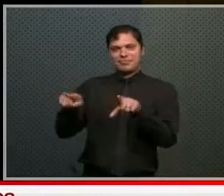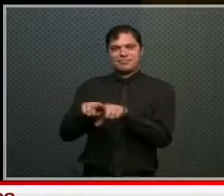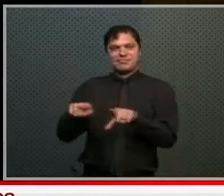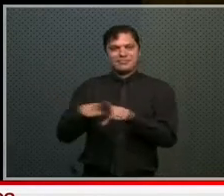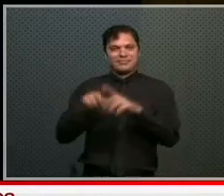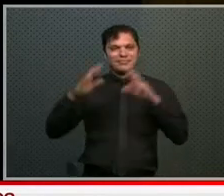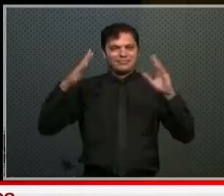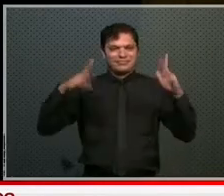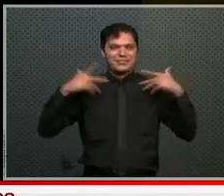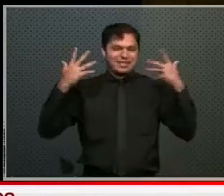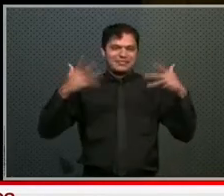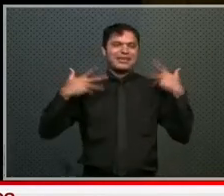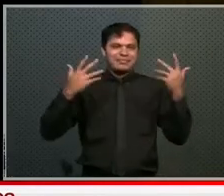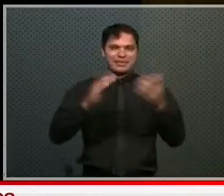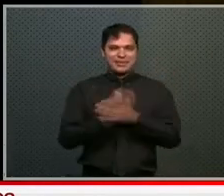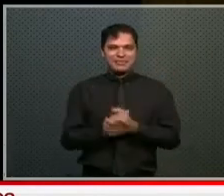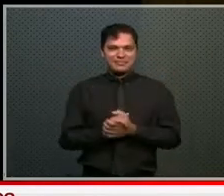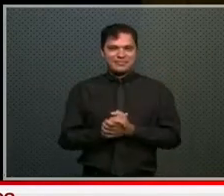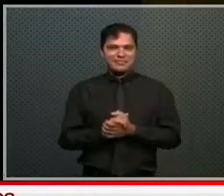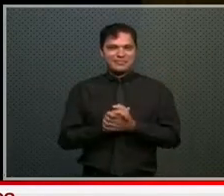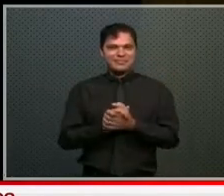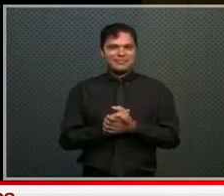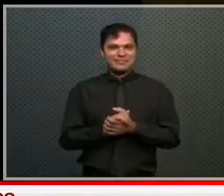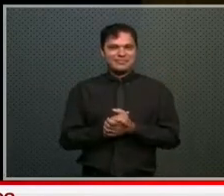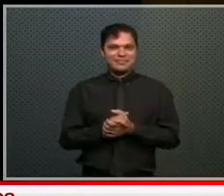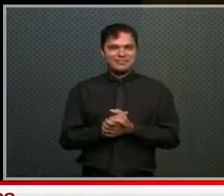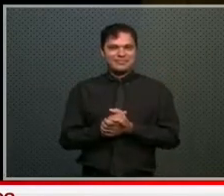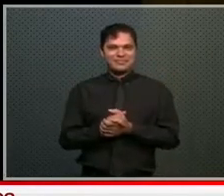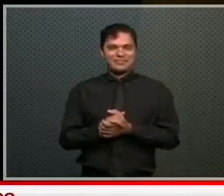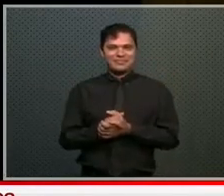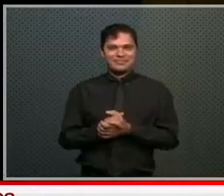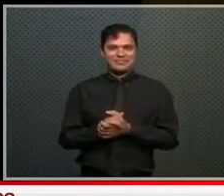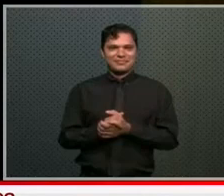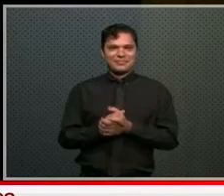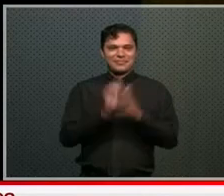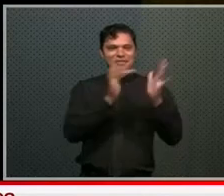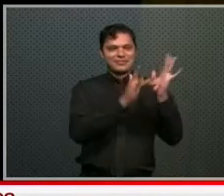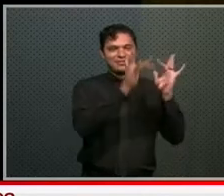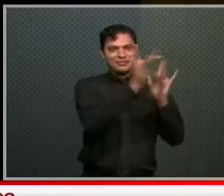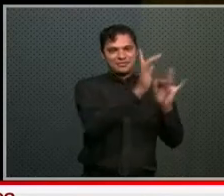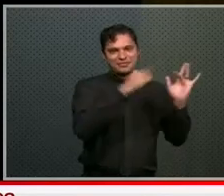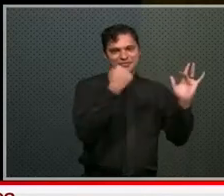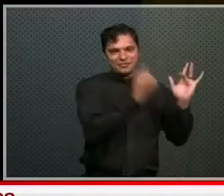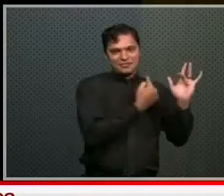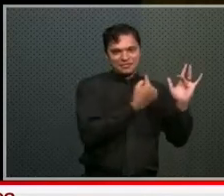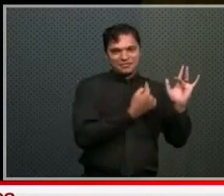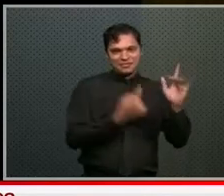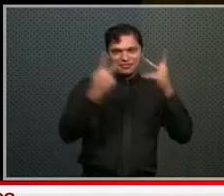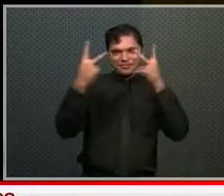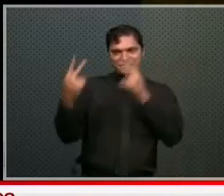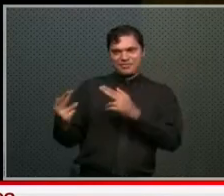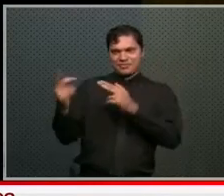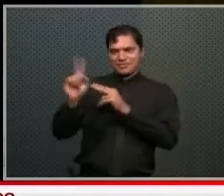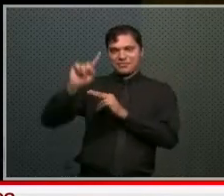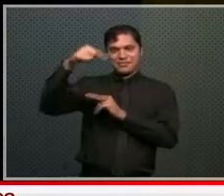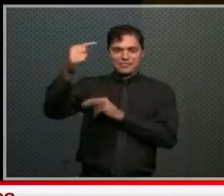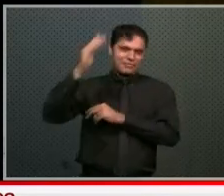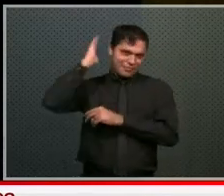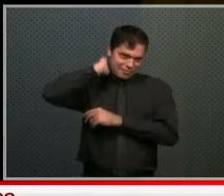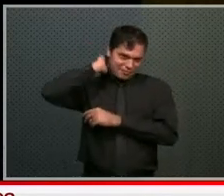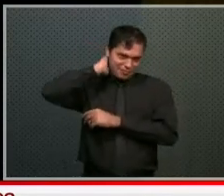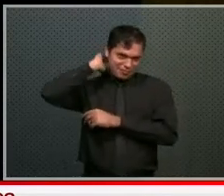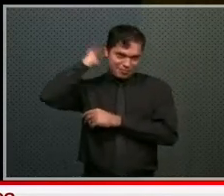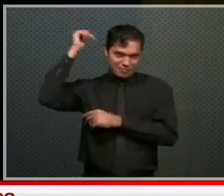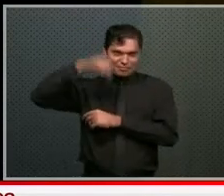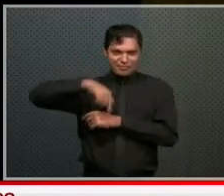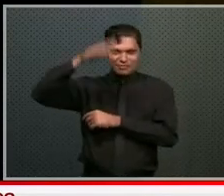alegria eu tenho certeza que nós estamos toda abençoado o Jesus nosso não é o Jesus é do outro Belém é do Belém